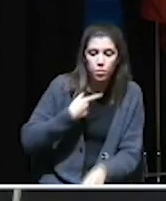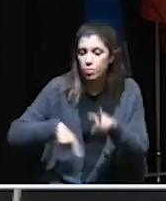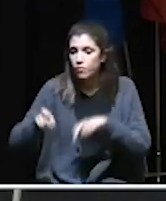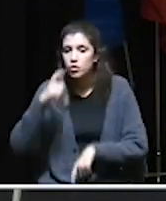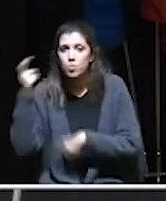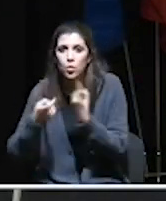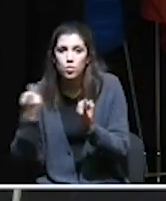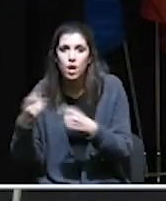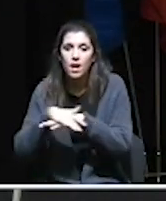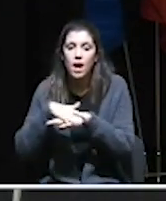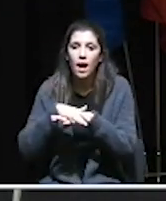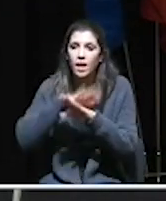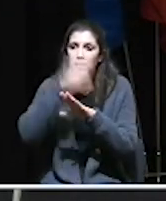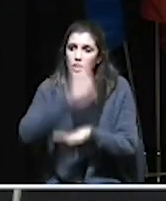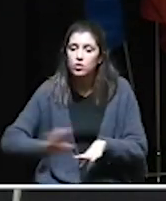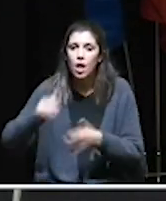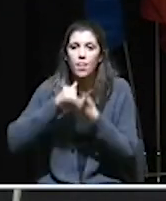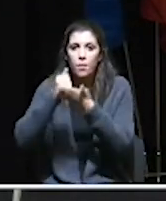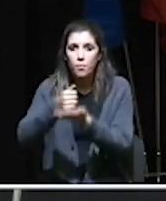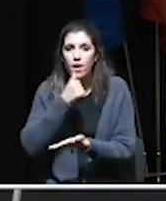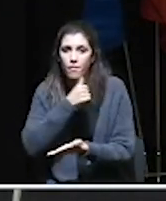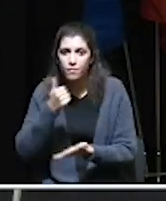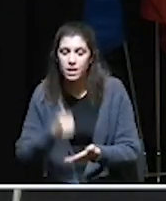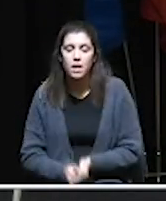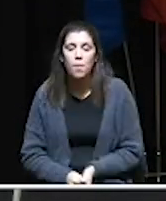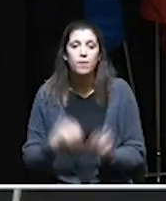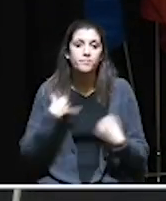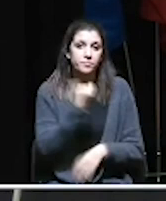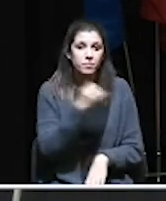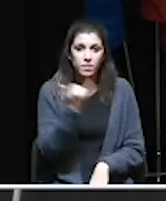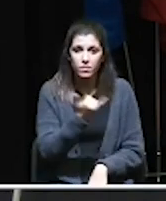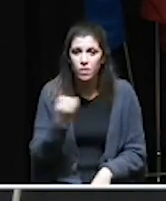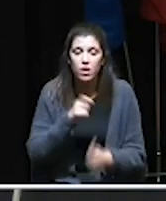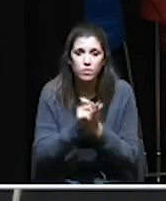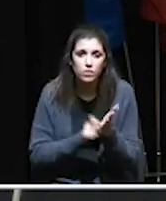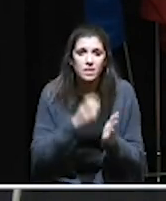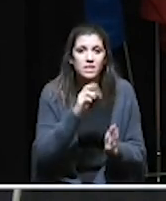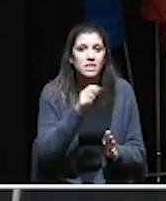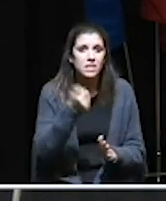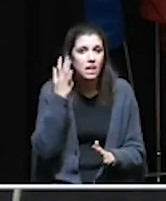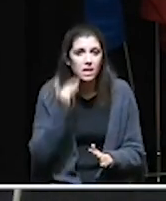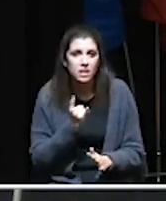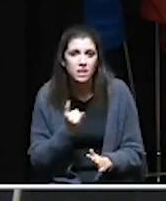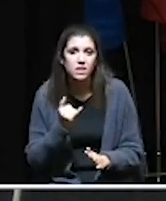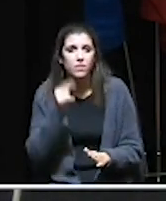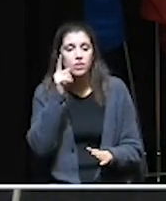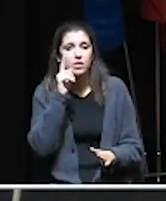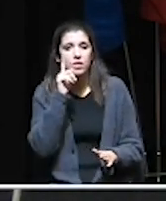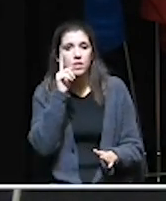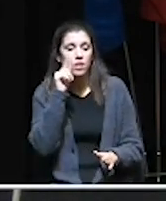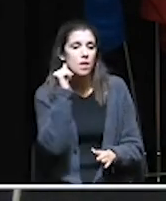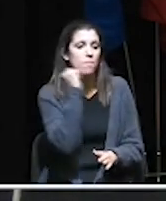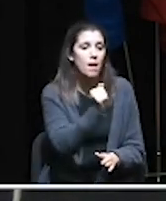abrigo na Rede Nacional de Apoio às Vítimas de Violência Doméstica. Em 2022, registaram-se já 35 tentativas de femicídio.